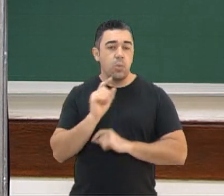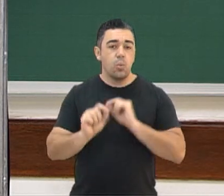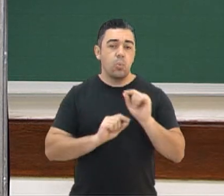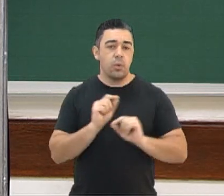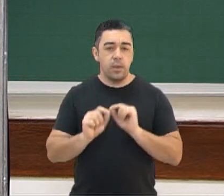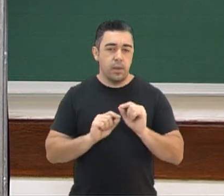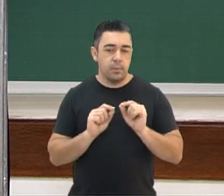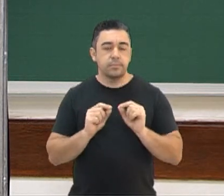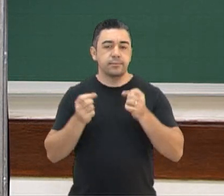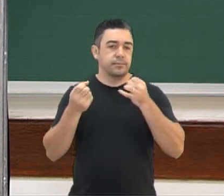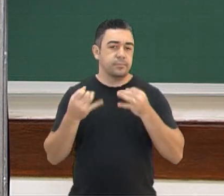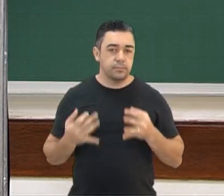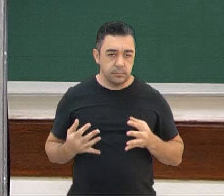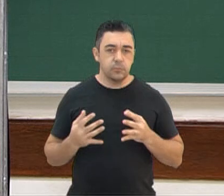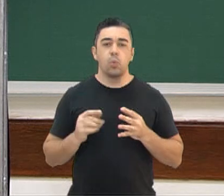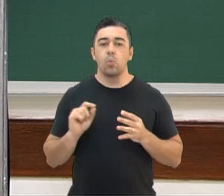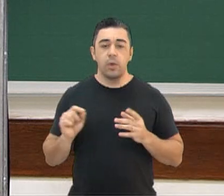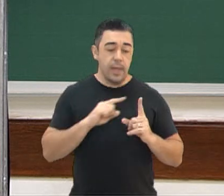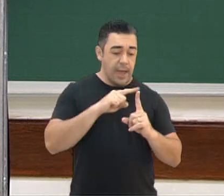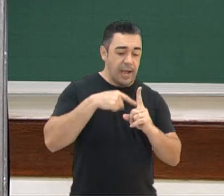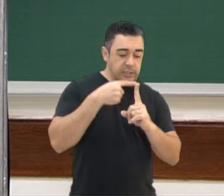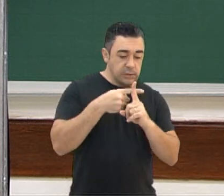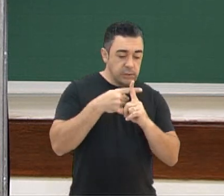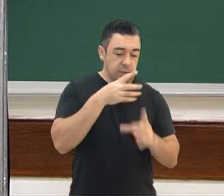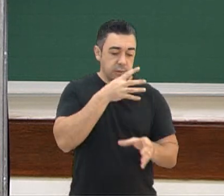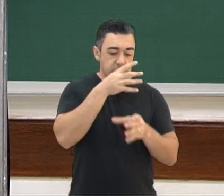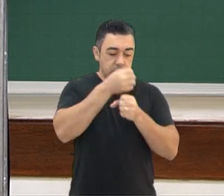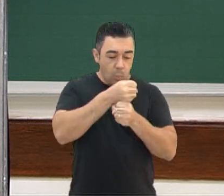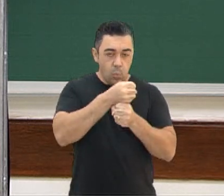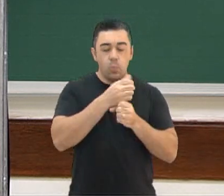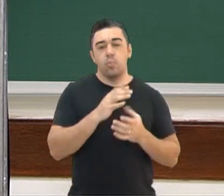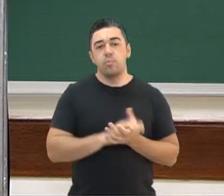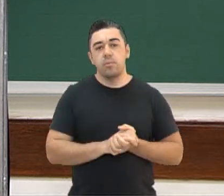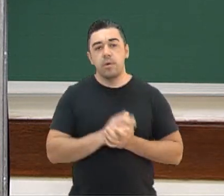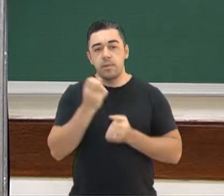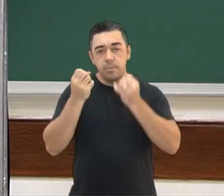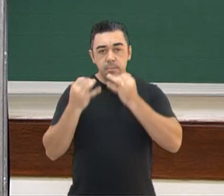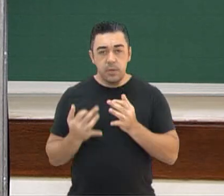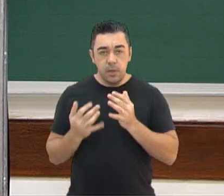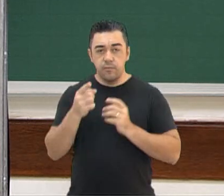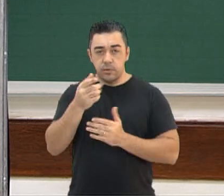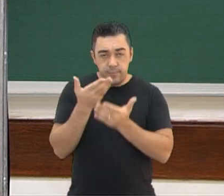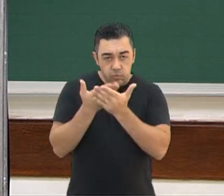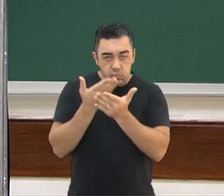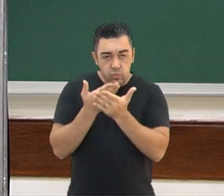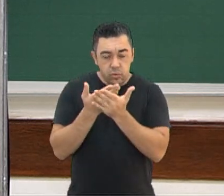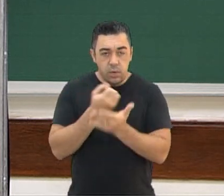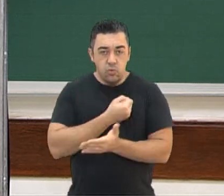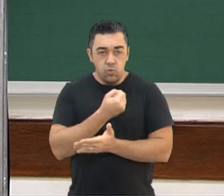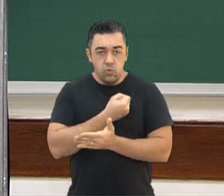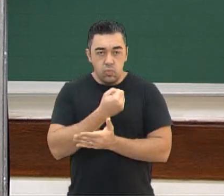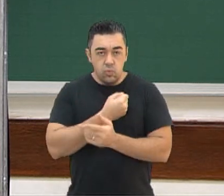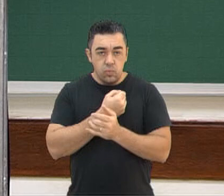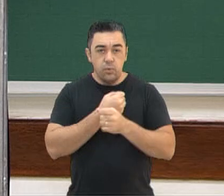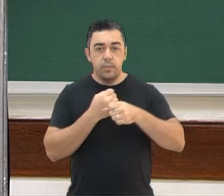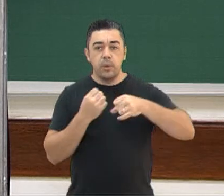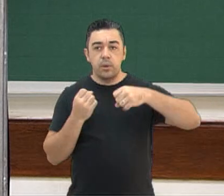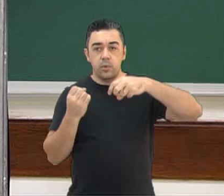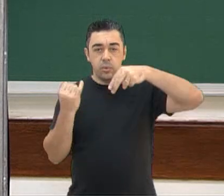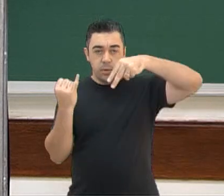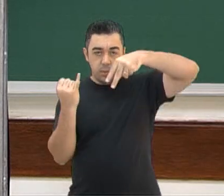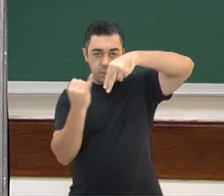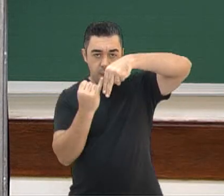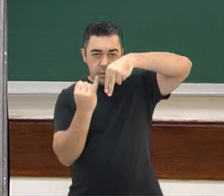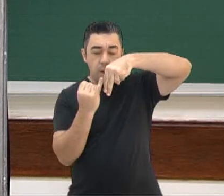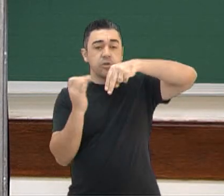falando de adição, certo? Então, lá, quando vocês vão estudar os números naturais, a gente já começa a trabalhar isso.